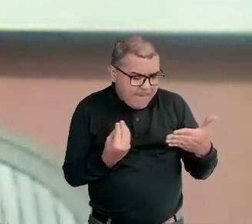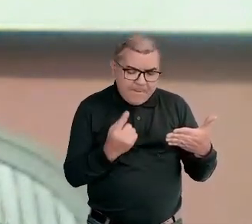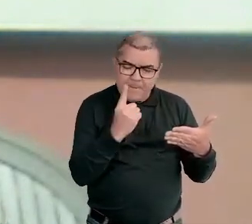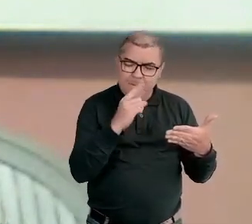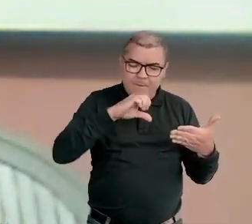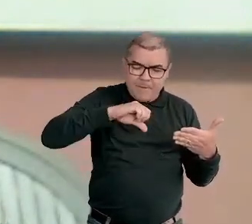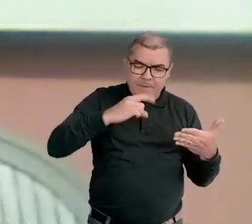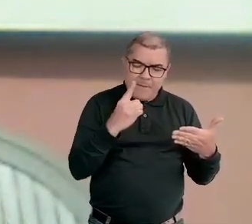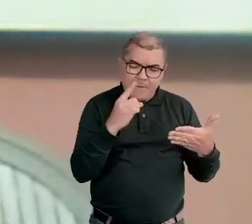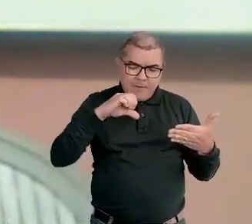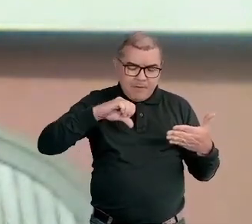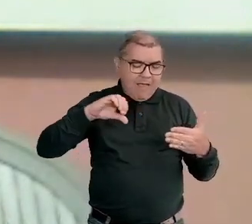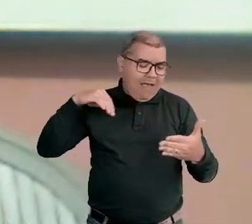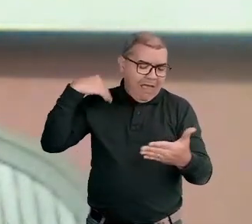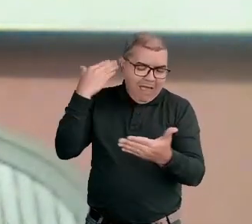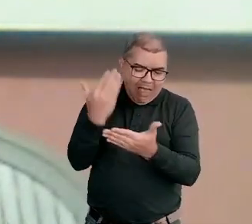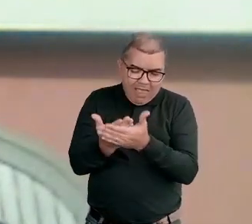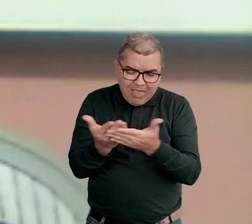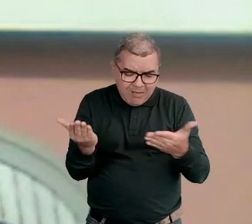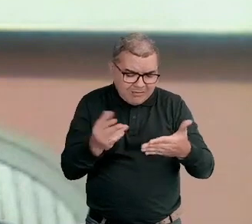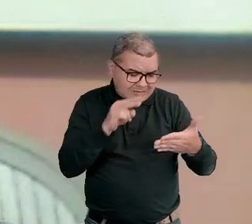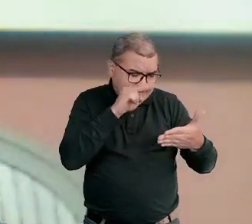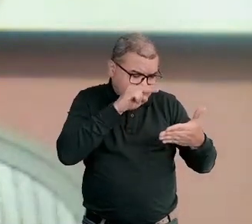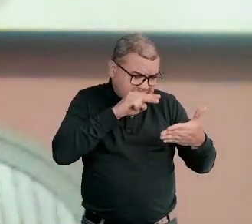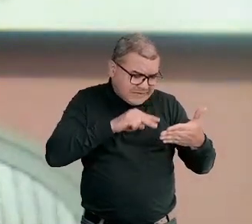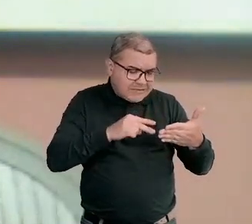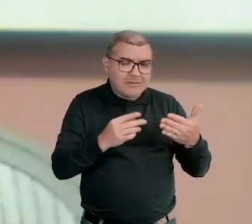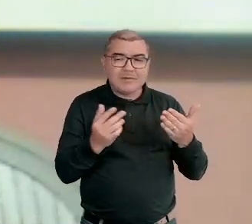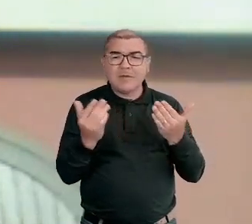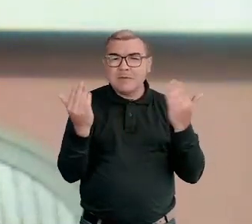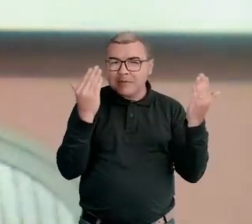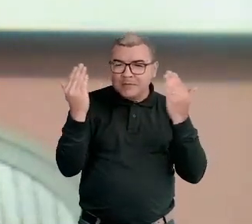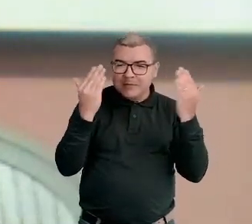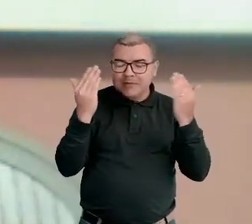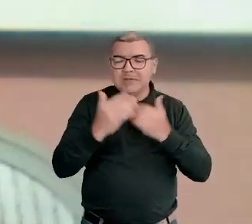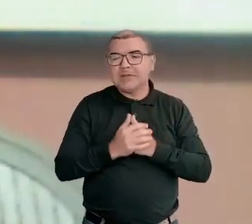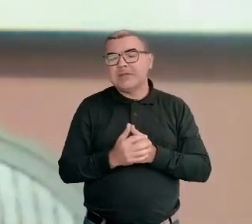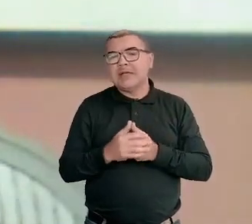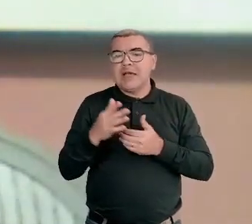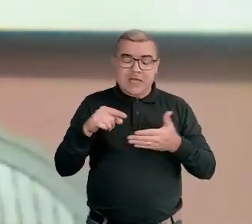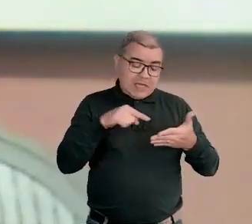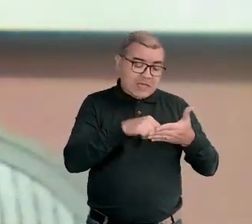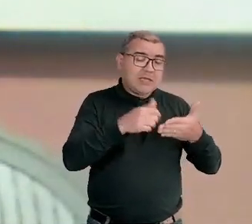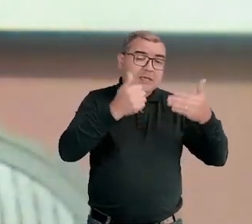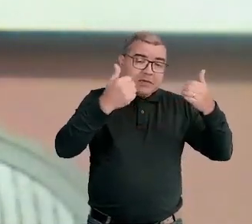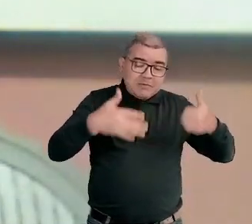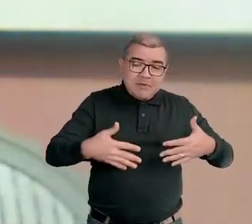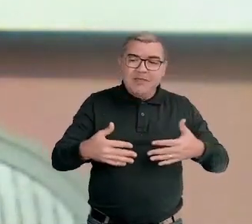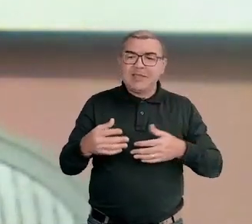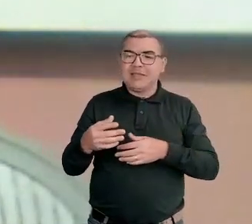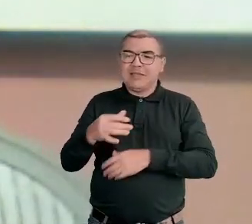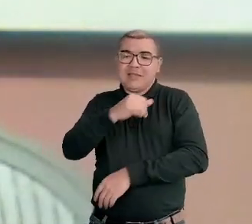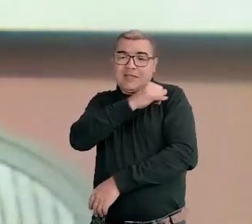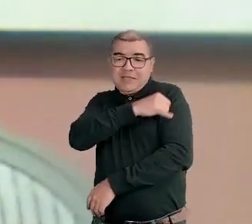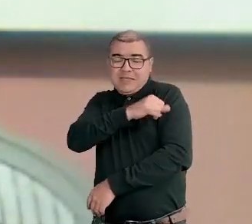de 1919 para agora, o que nós vivemos, né? Ele descreve as ruas do Rio de Janeiro em plena crise da gripe espanhola.